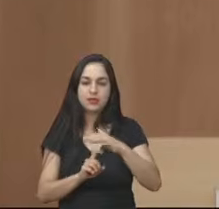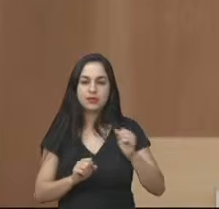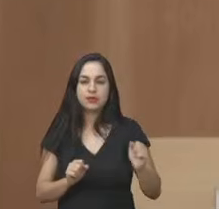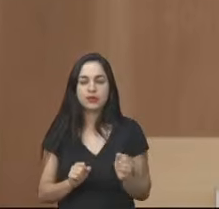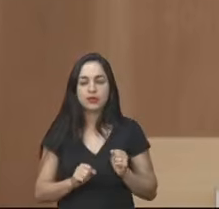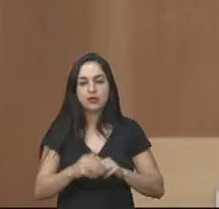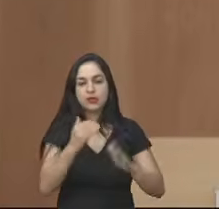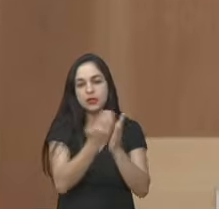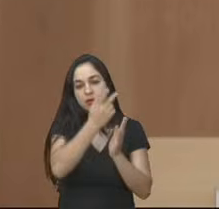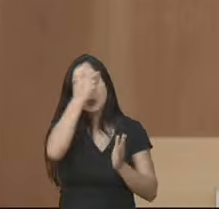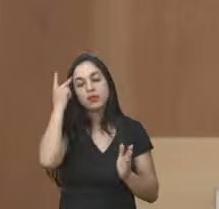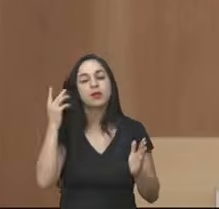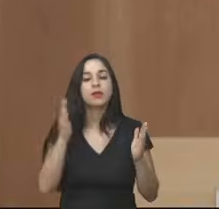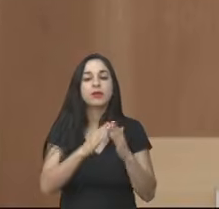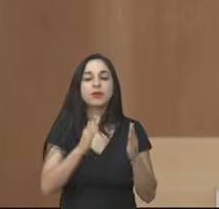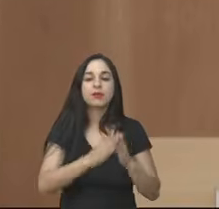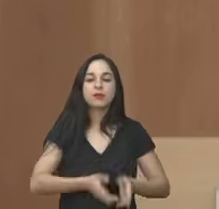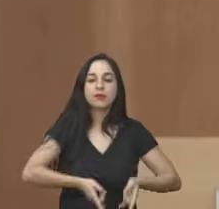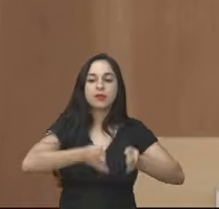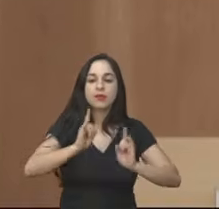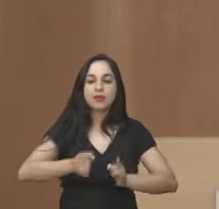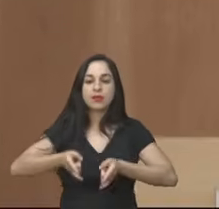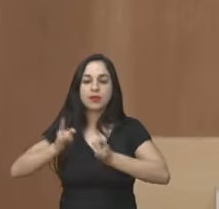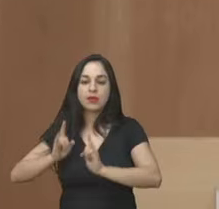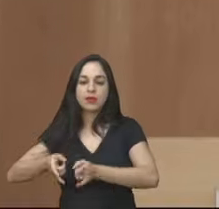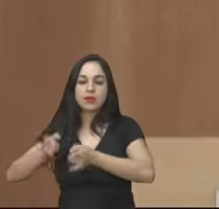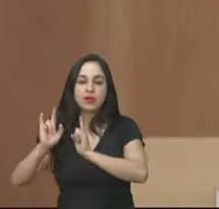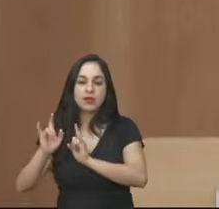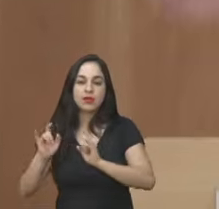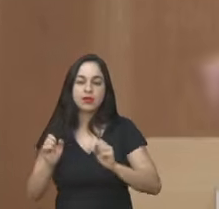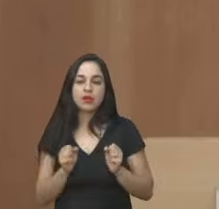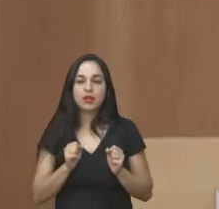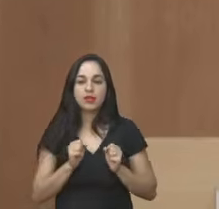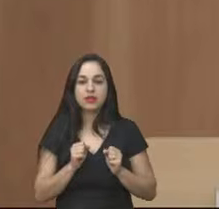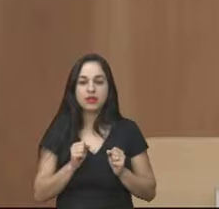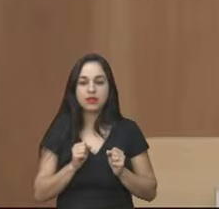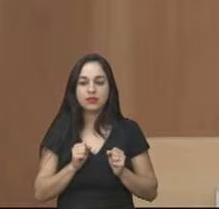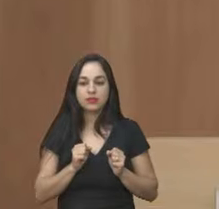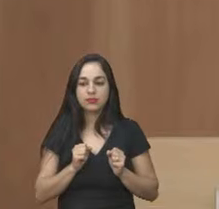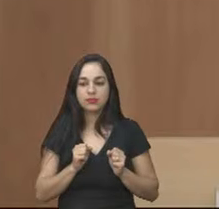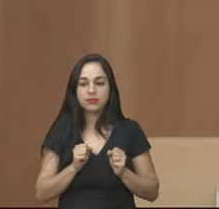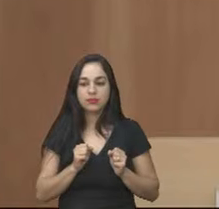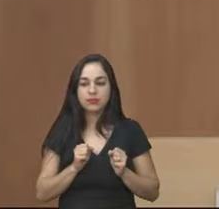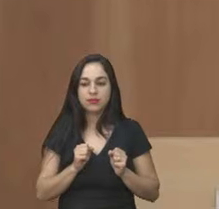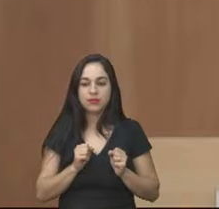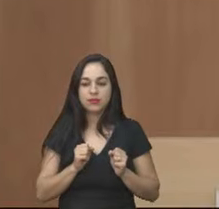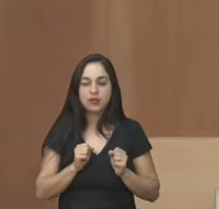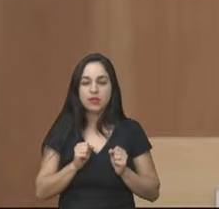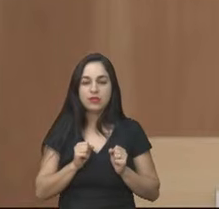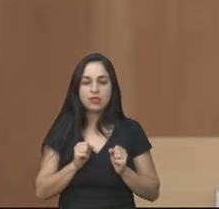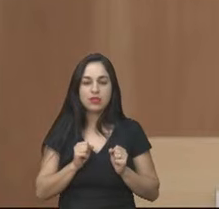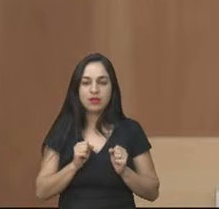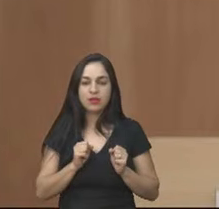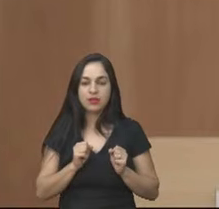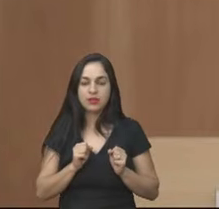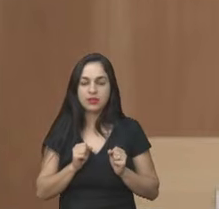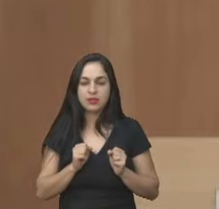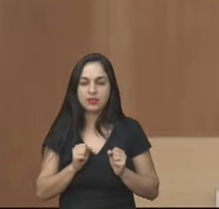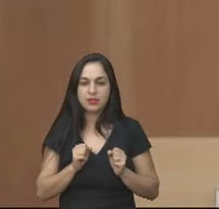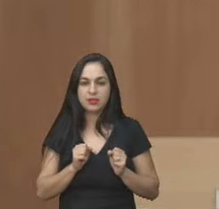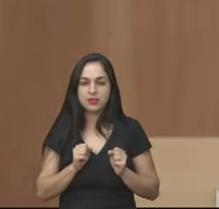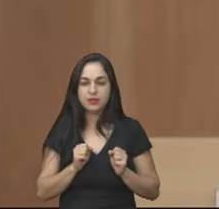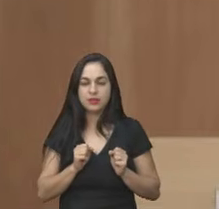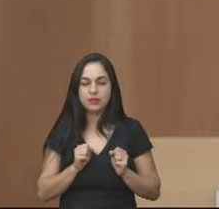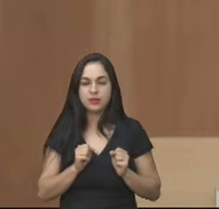quanto a Associação dos Feirantes estão pedindo para que a gente ache uma solução para a saída dos carros desse